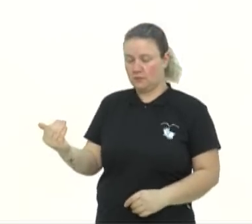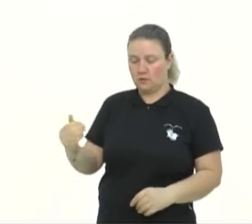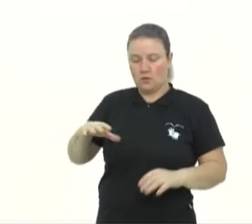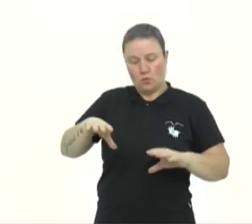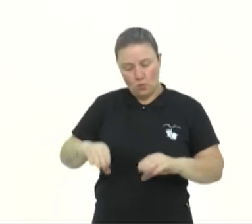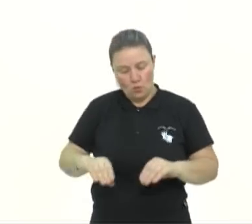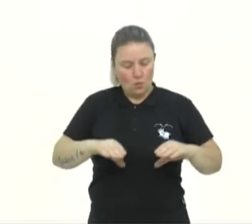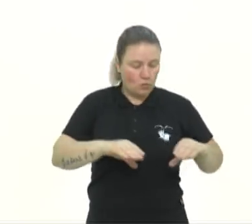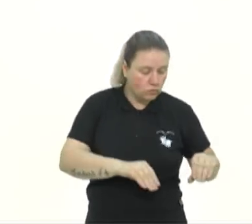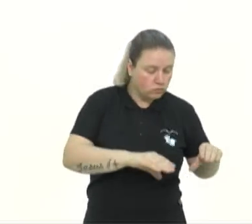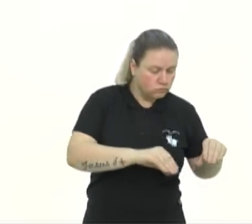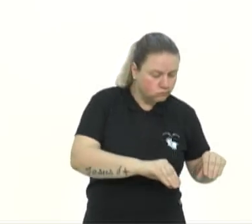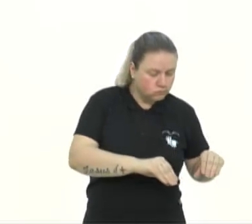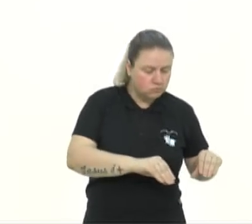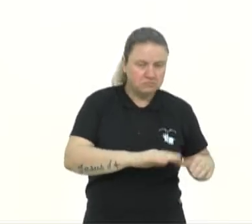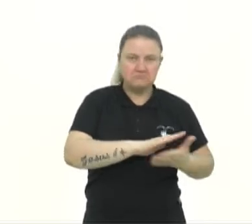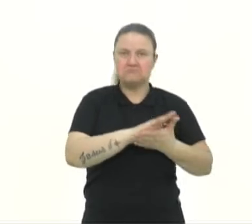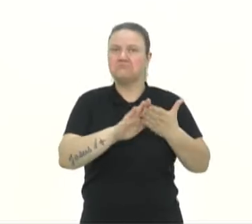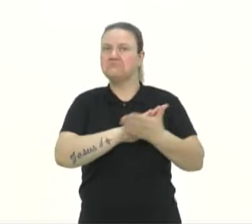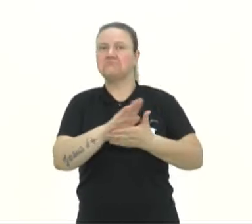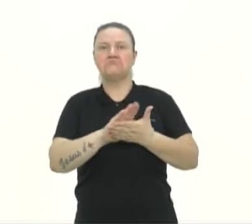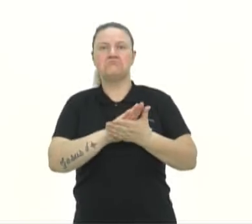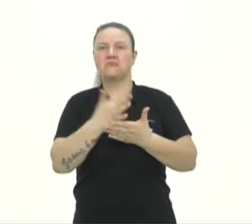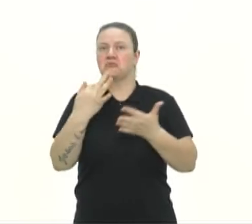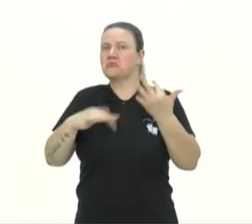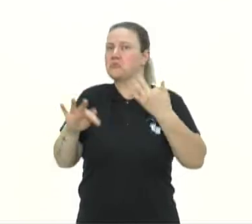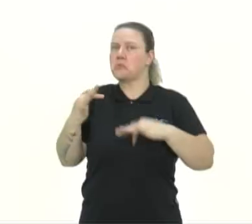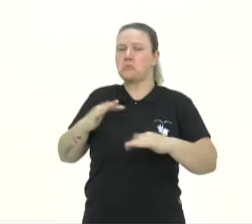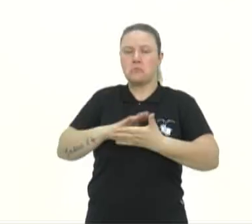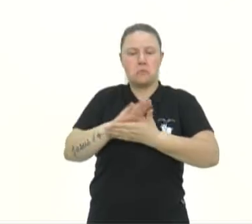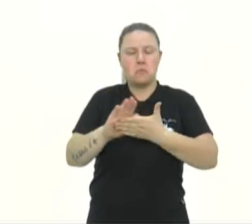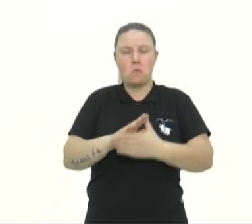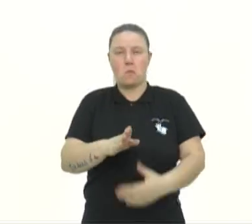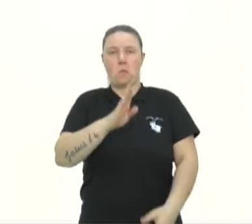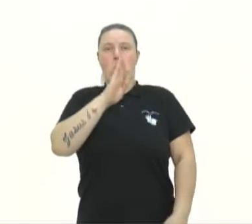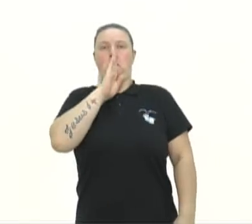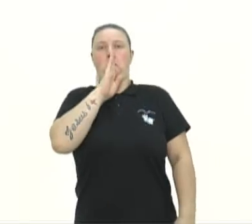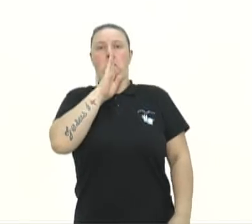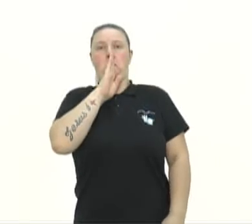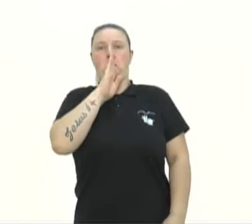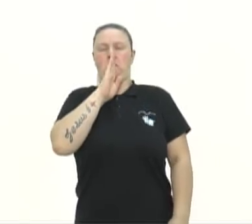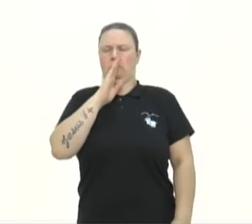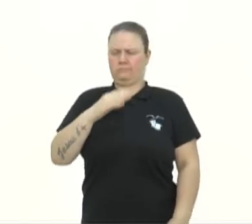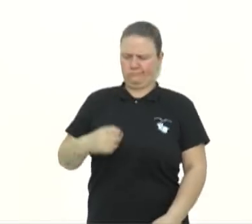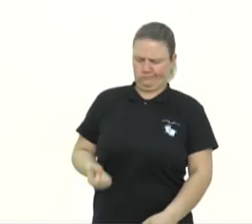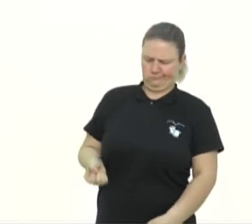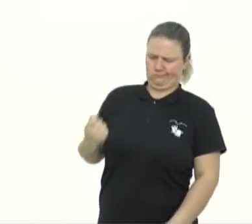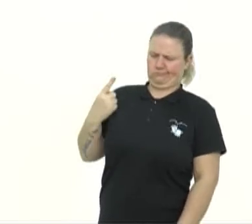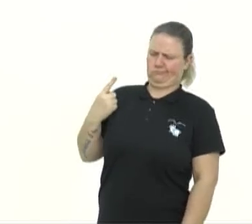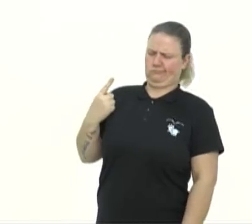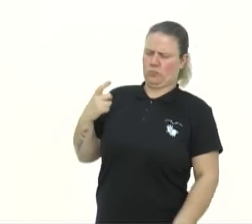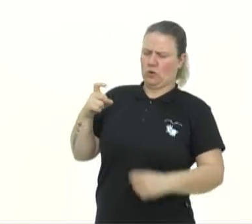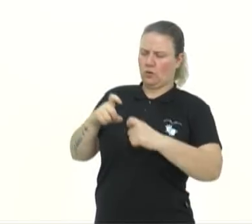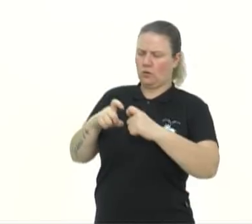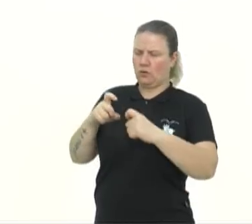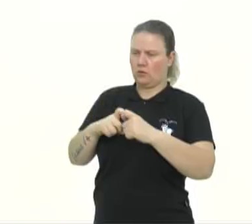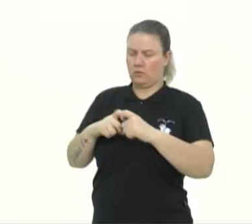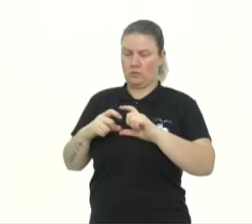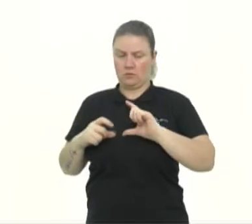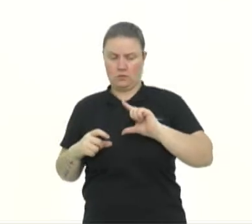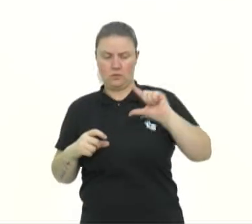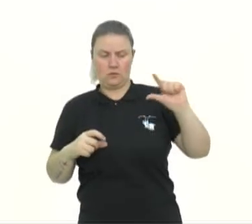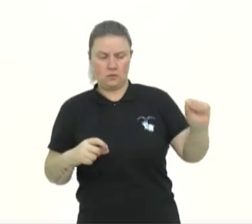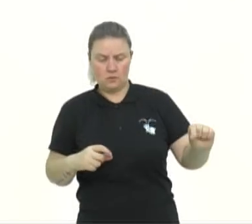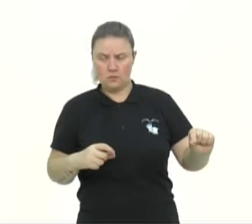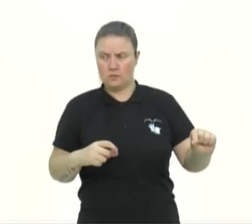cutucando, apertando, mas nada dele gemer. Ficou quieto o tempo todo. Aí o médico foi embora e